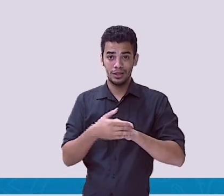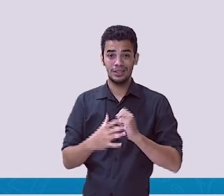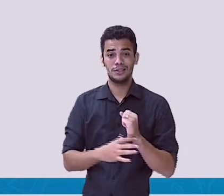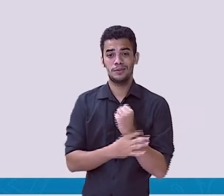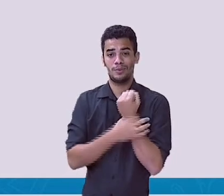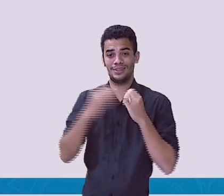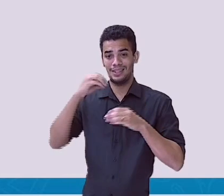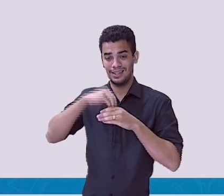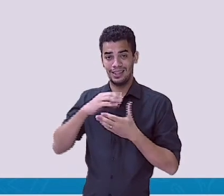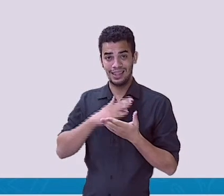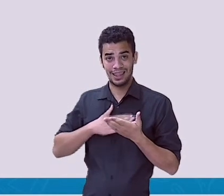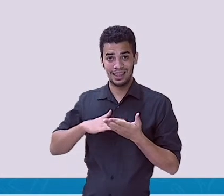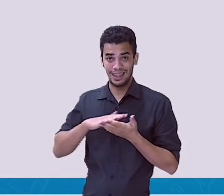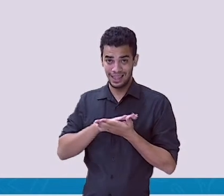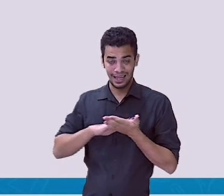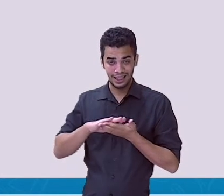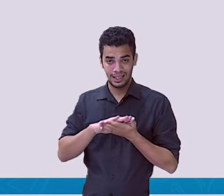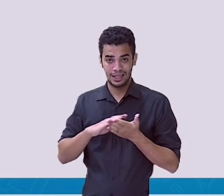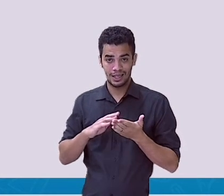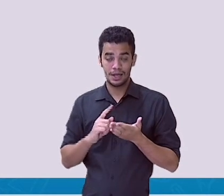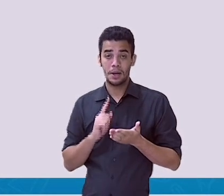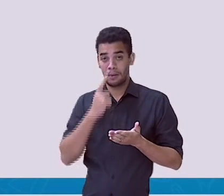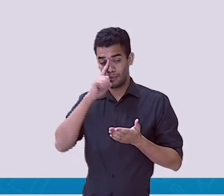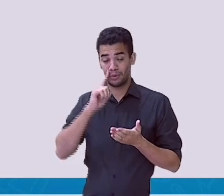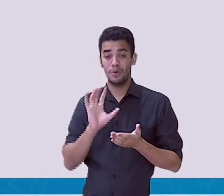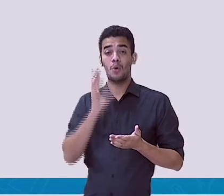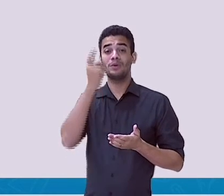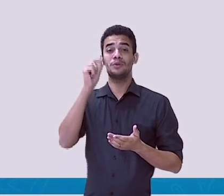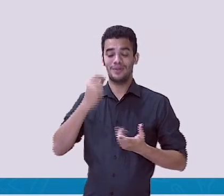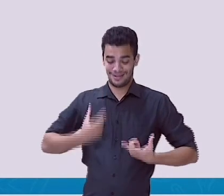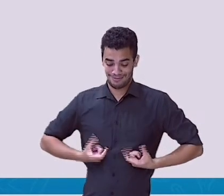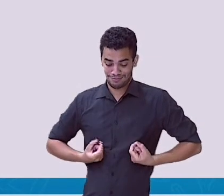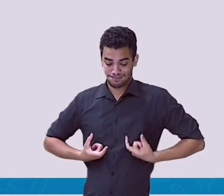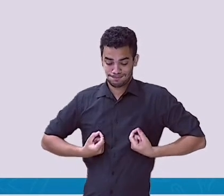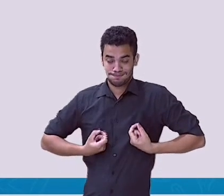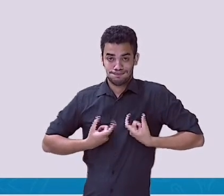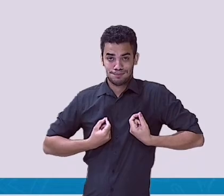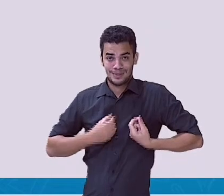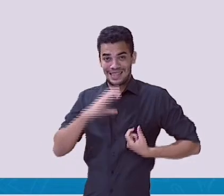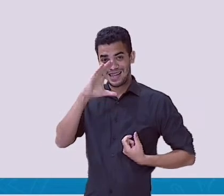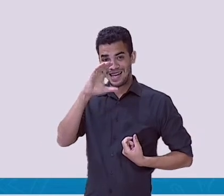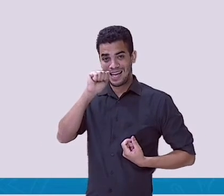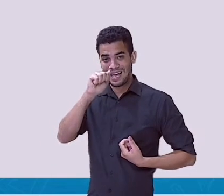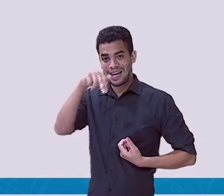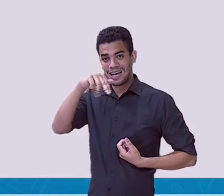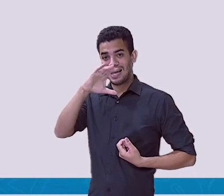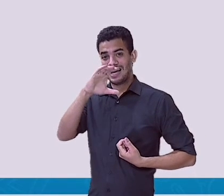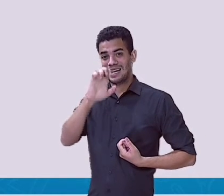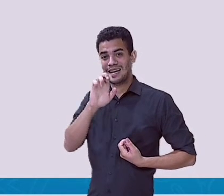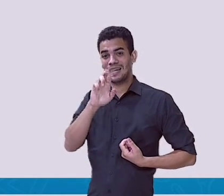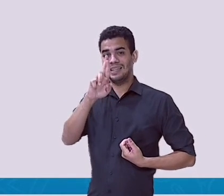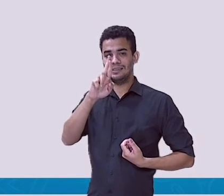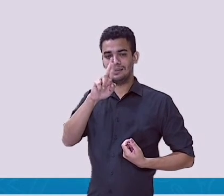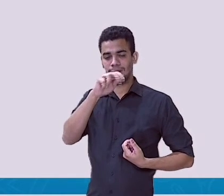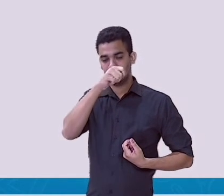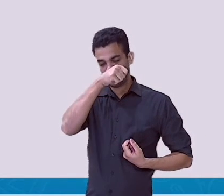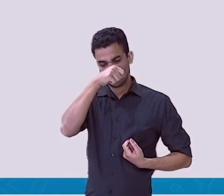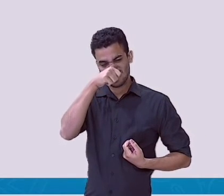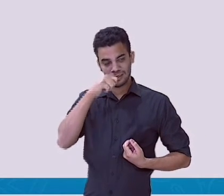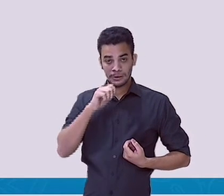Alguns glóbulos brancos são encarregados por limpar tirar resíduos de células